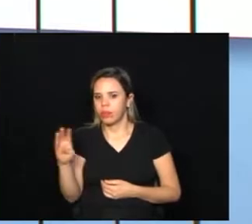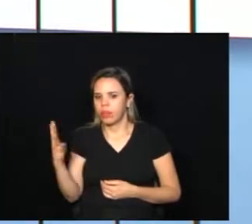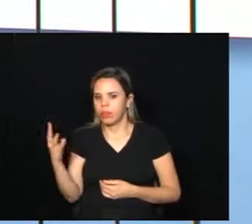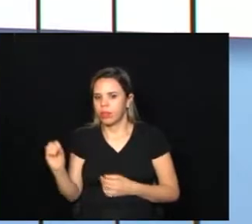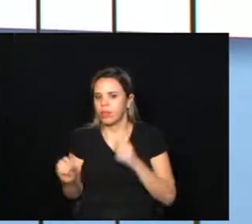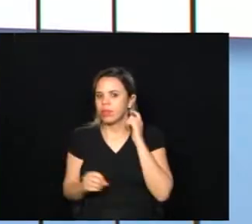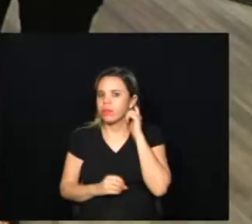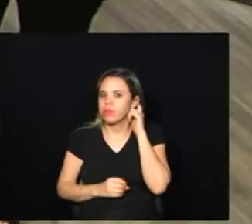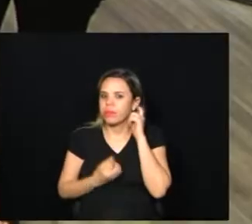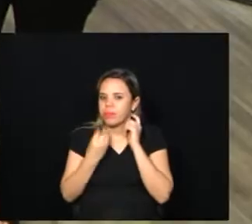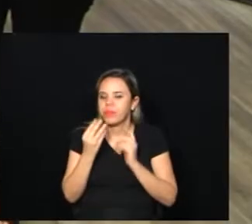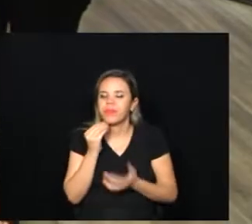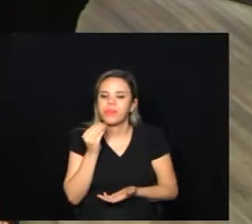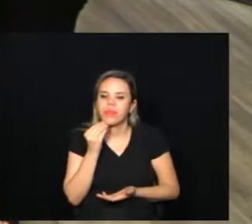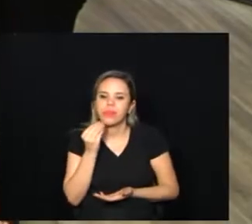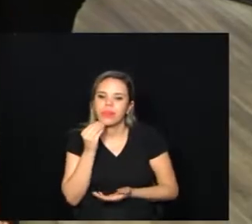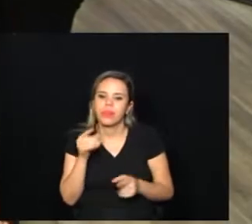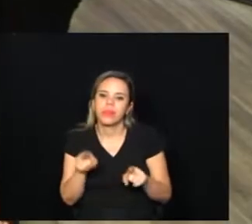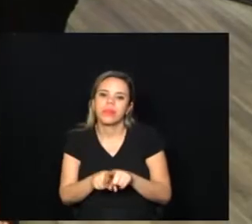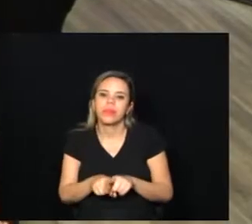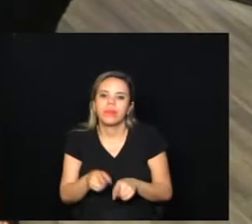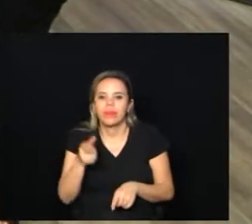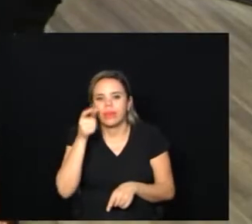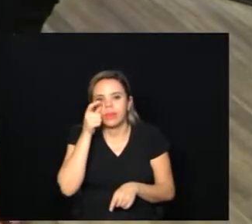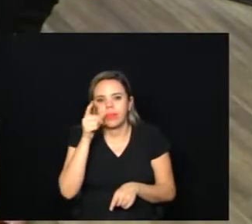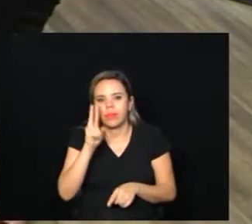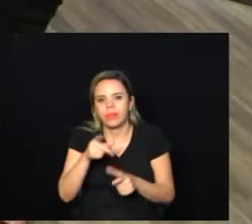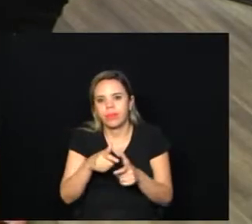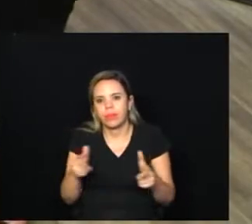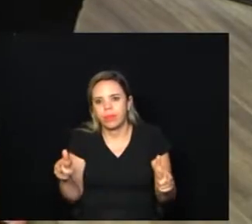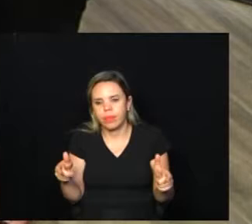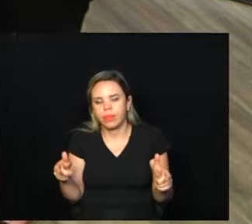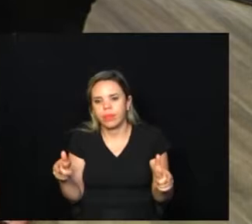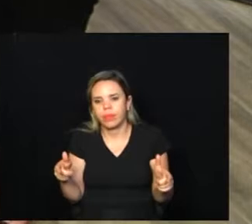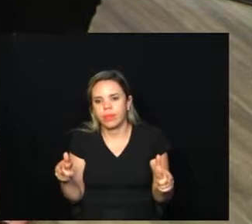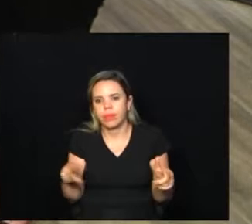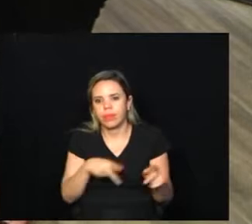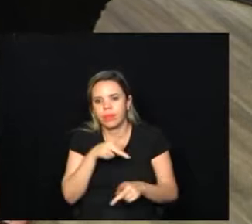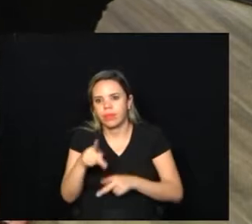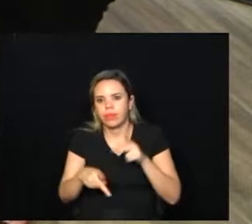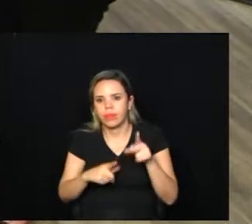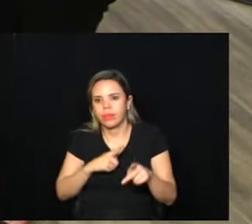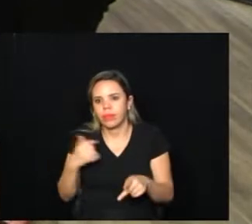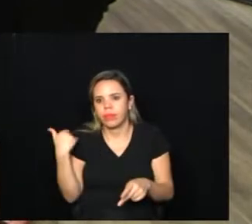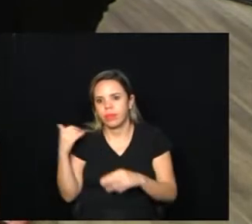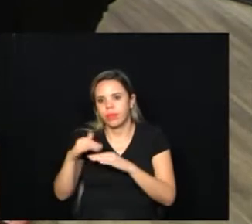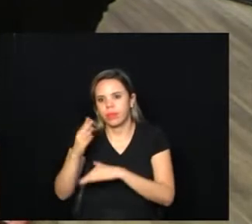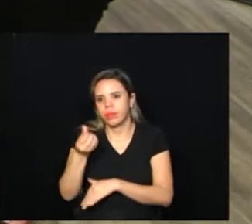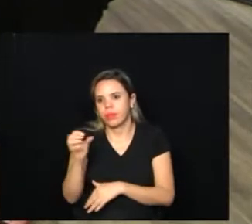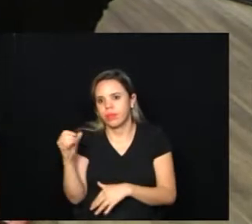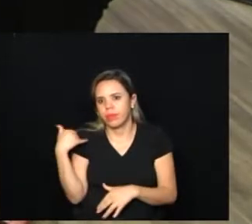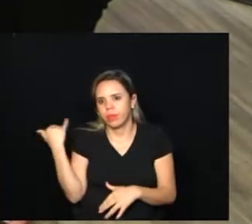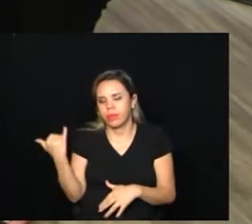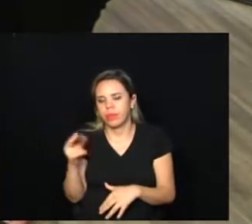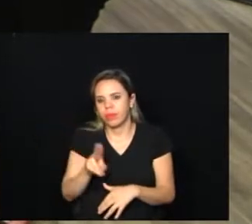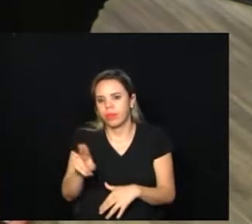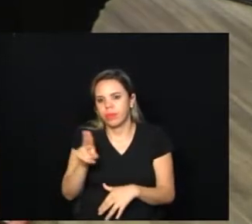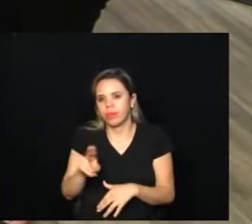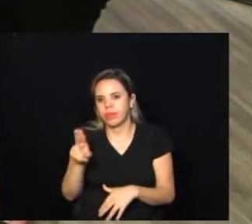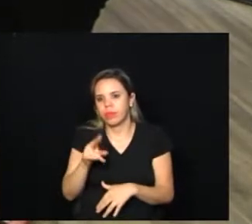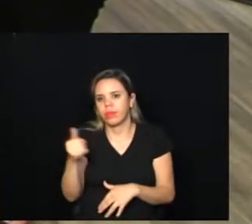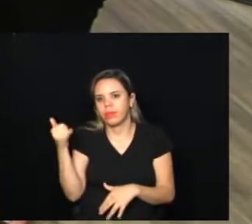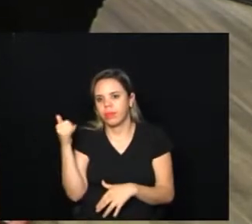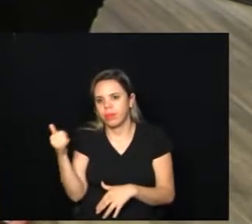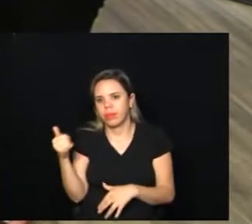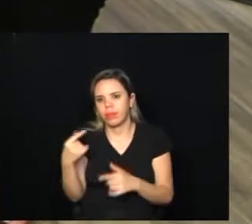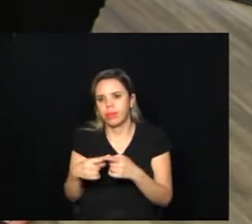3223-4840. É uma boa oportunidade também. A gente vê cada vez mais as pessoas que têm idade acima de 60 anos utilizando o celular